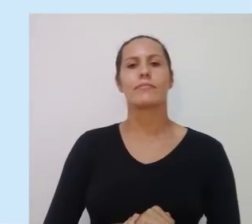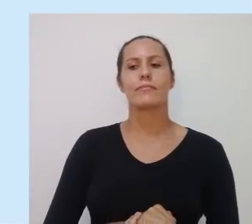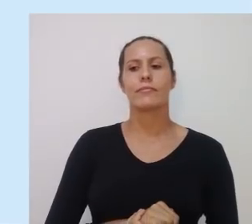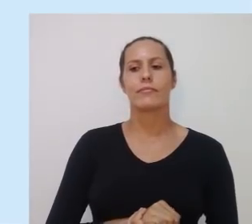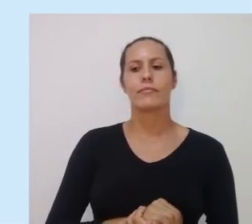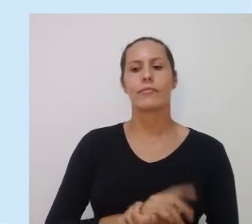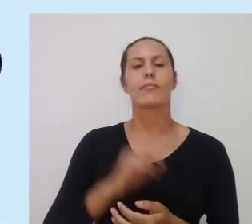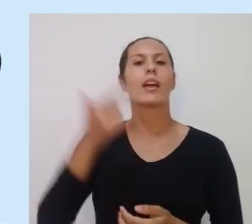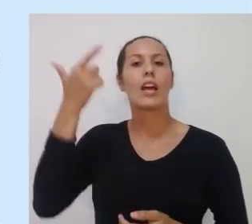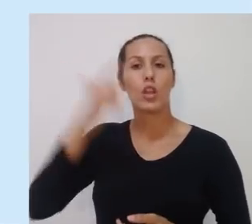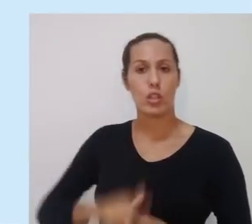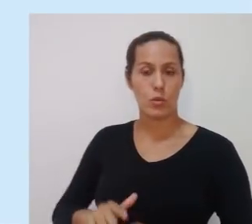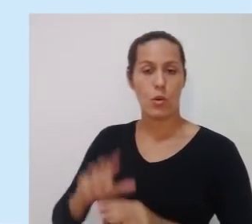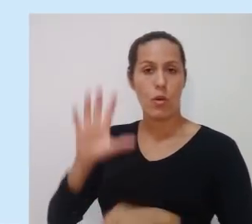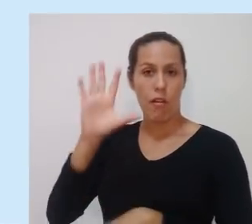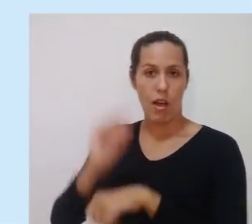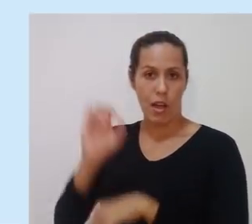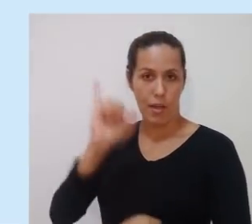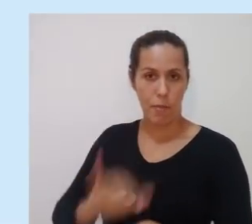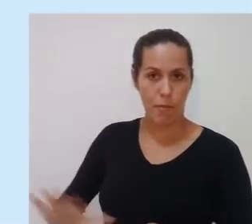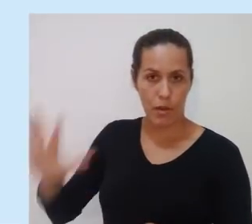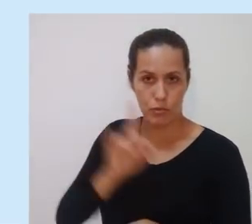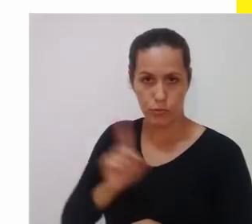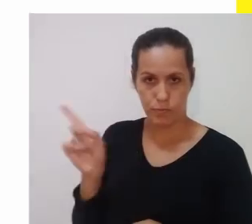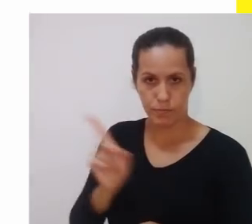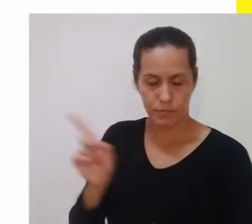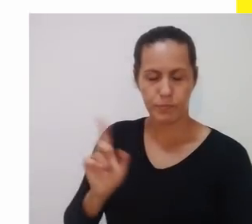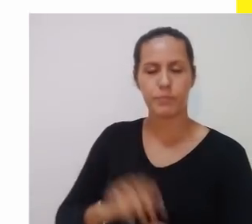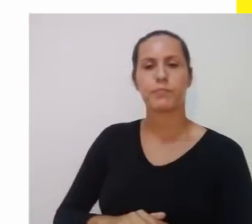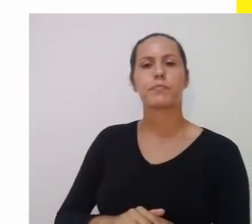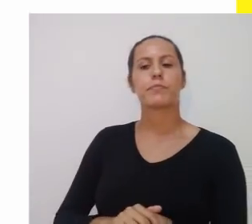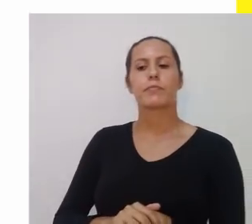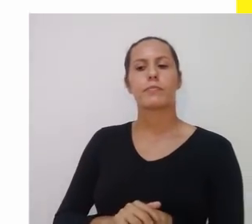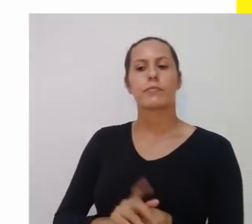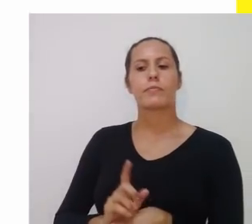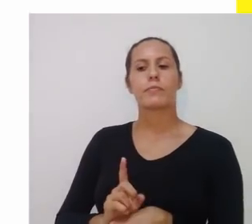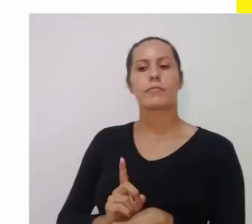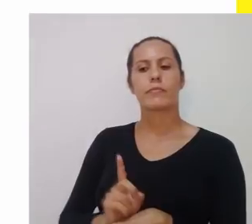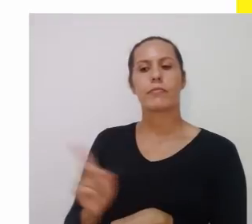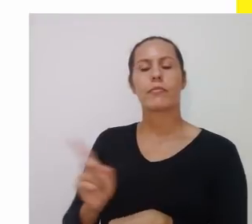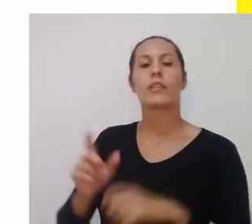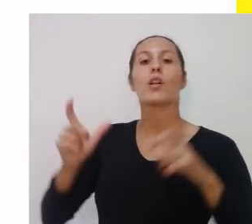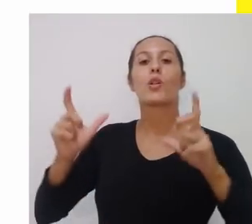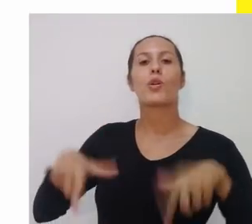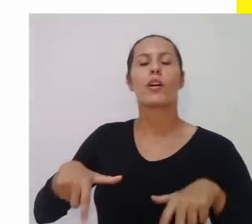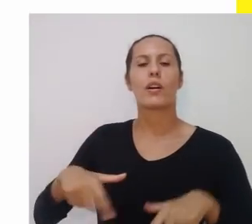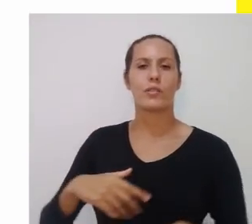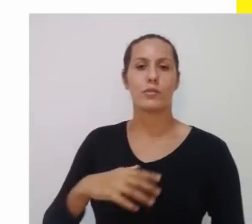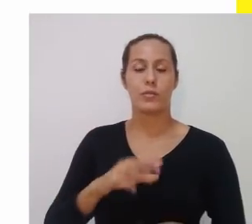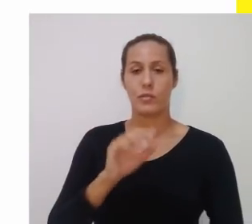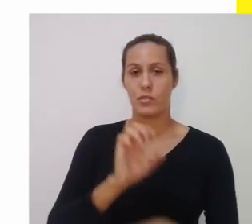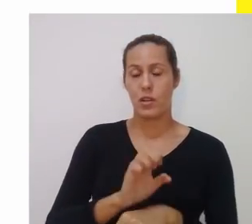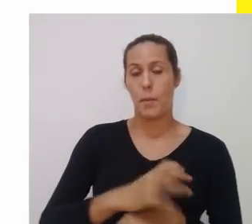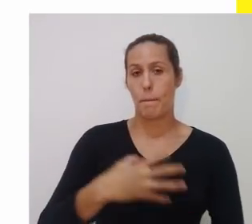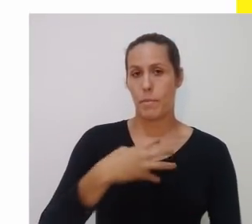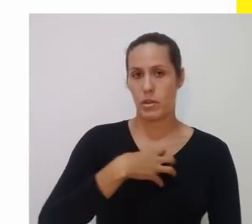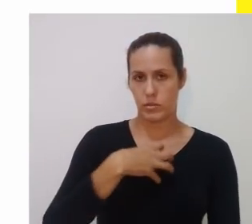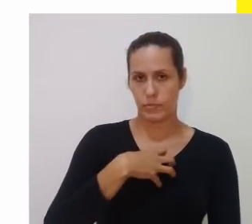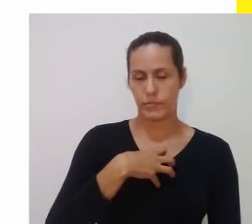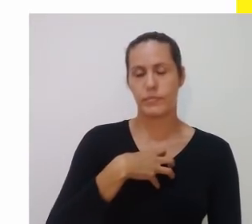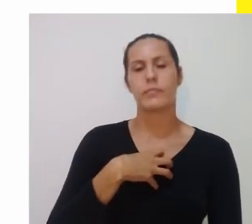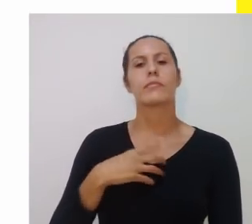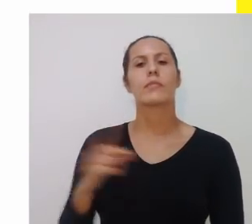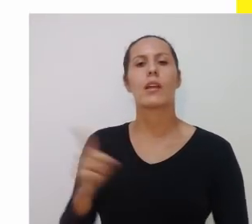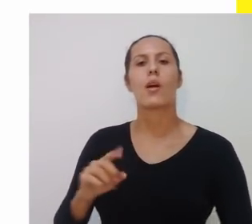Compartilha conosco então. Bem, aí mais uma vez apareceu a moça, essa imagem é exatamente lá na